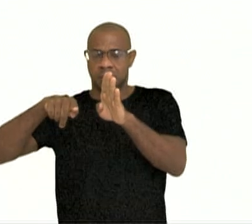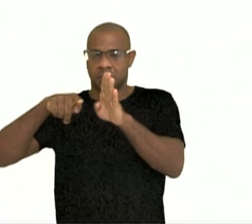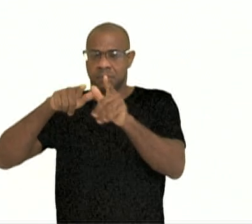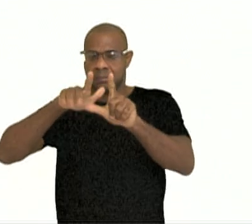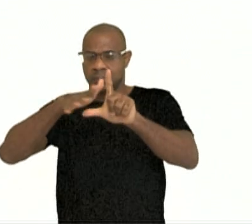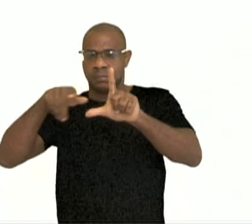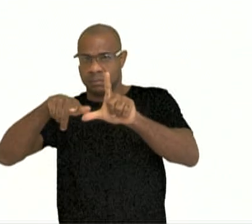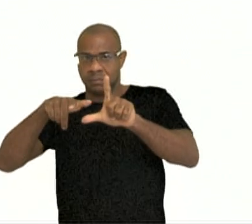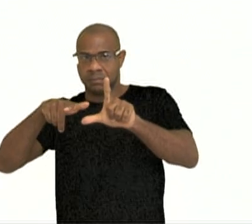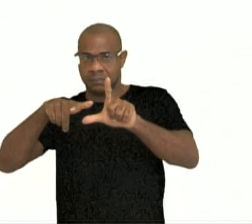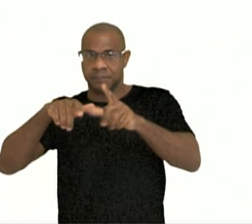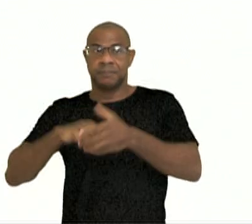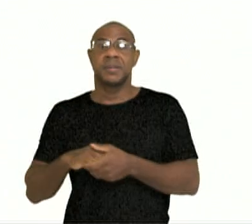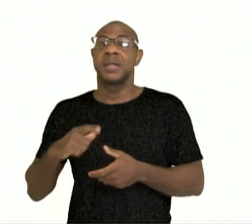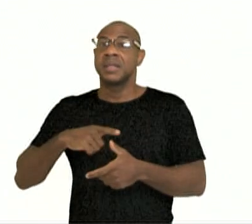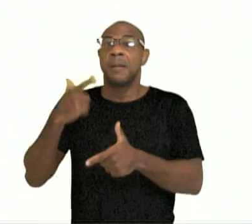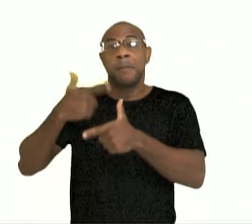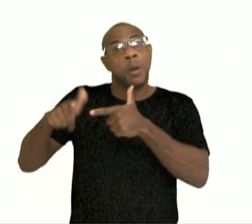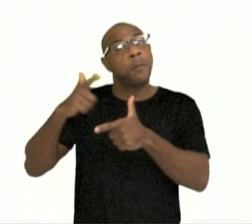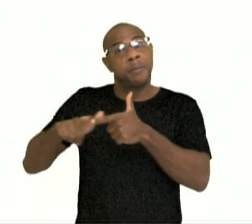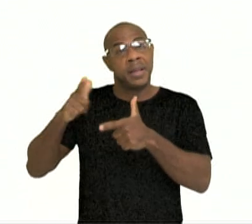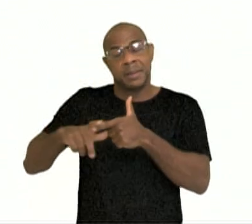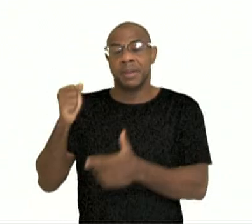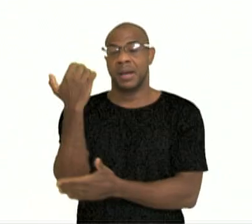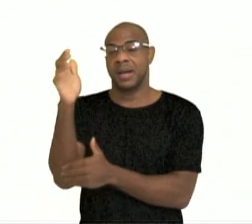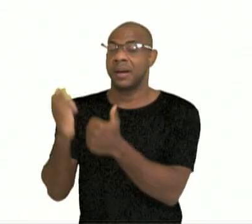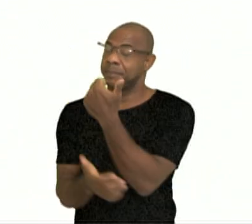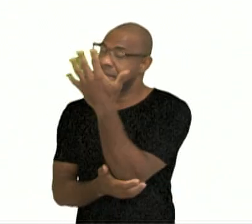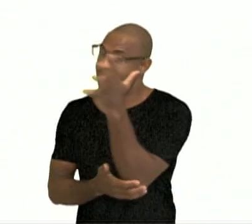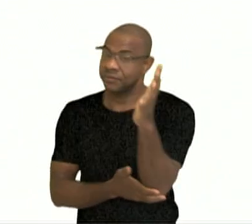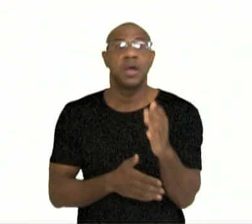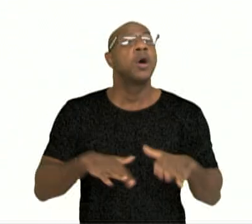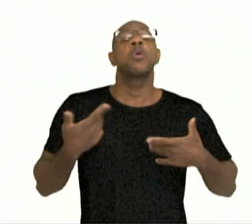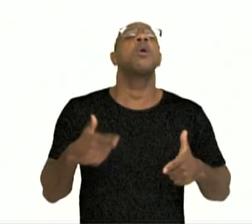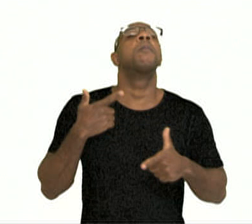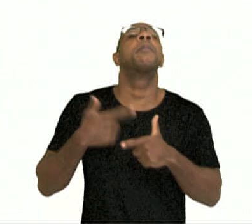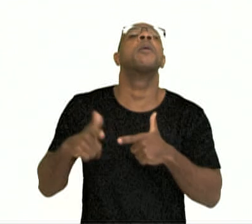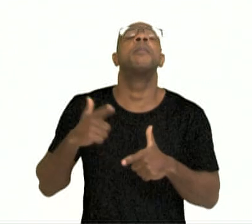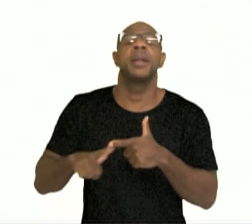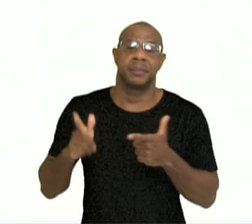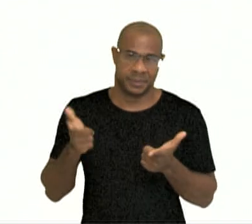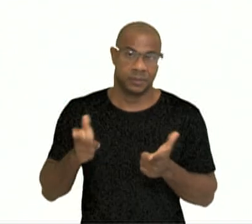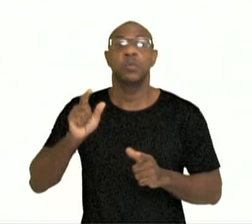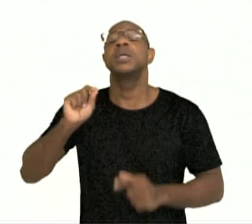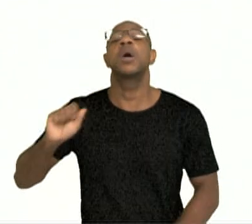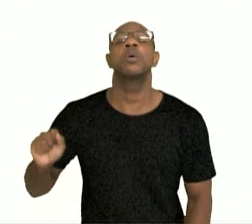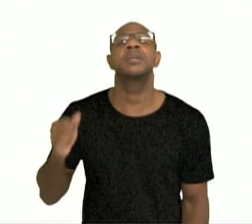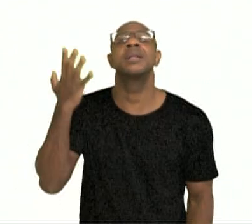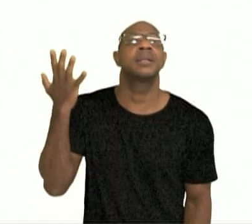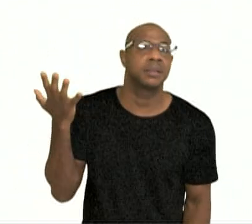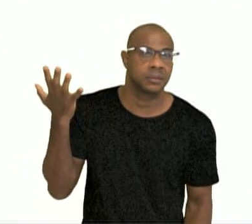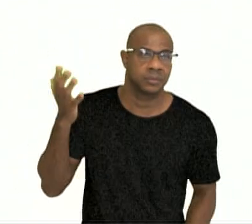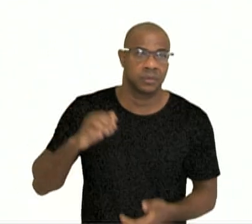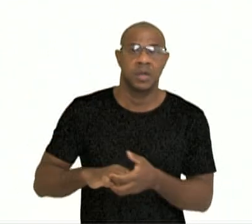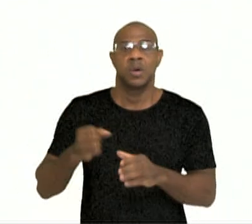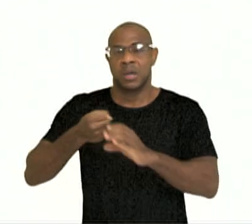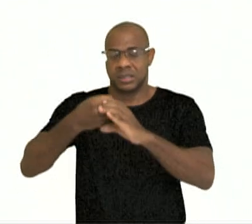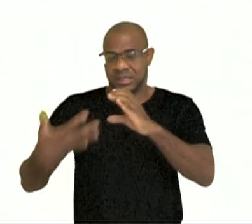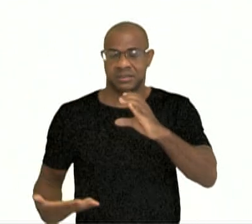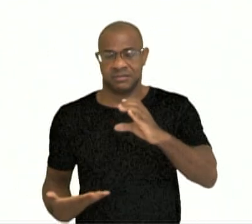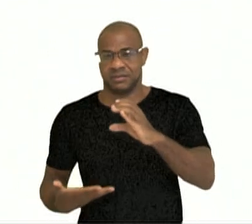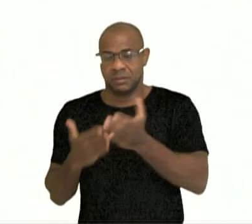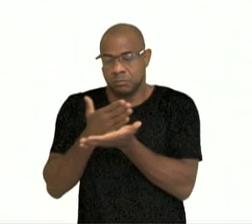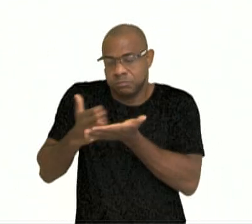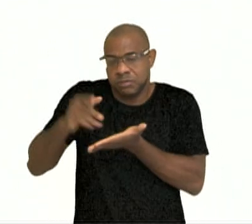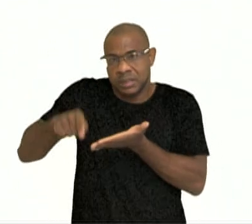consequências especialmente ambientais. Que consequências foram essas? O que aconteceu ali com as características